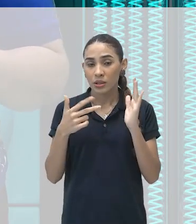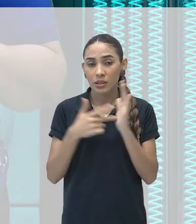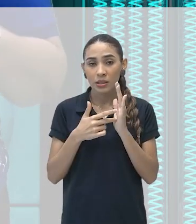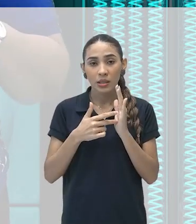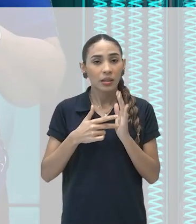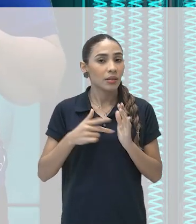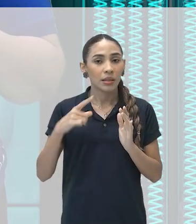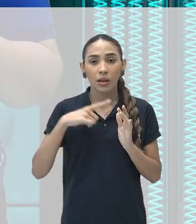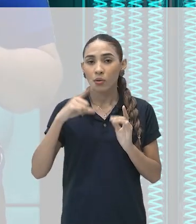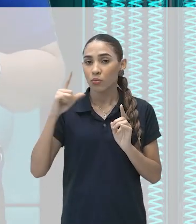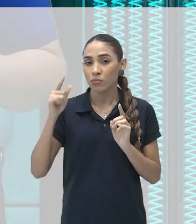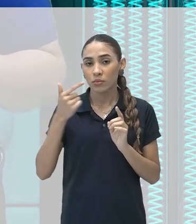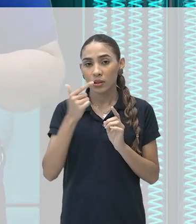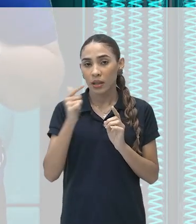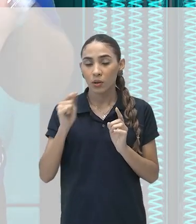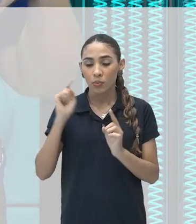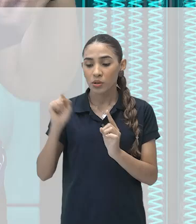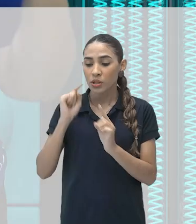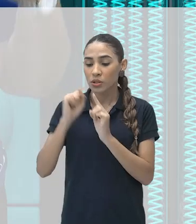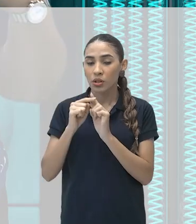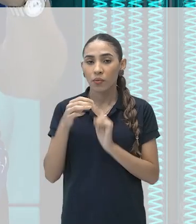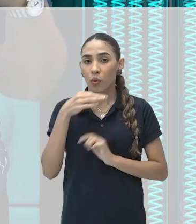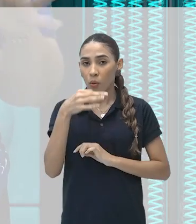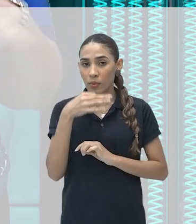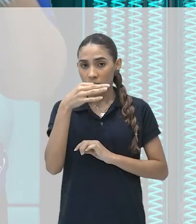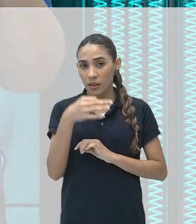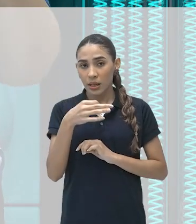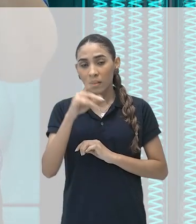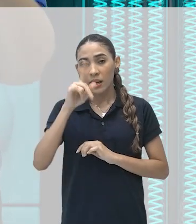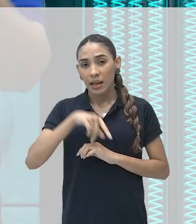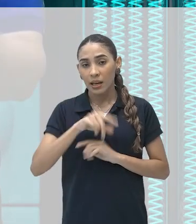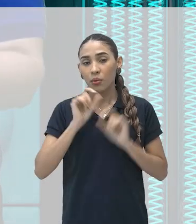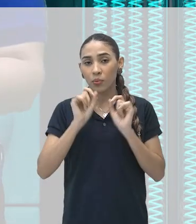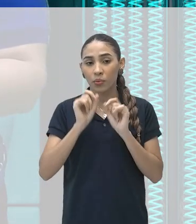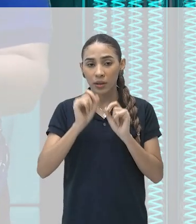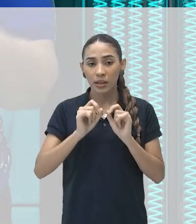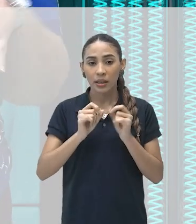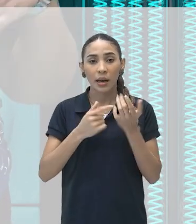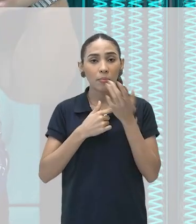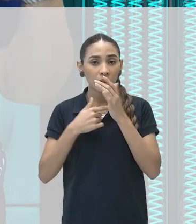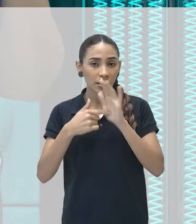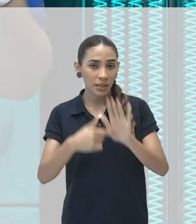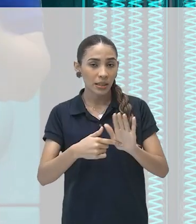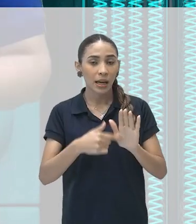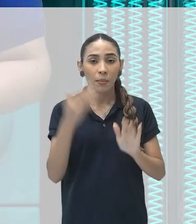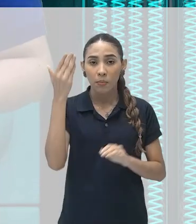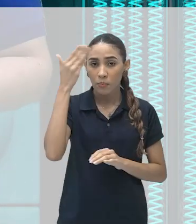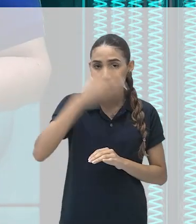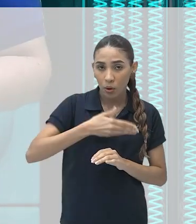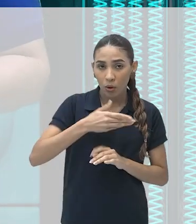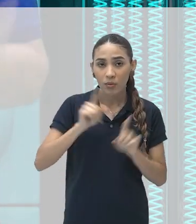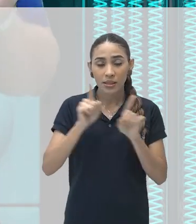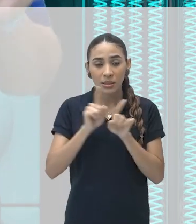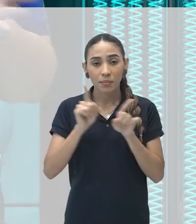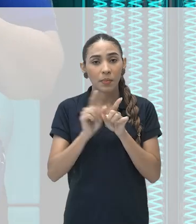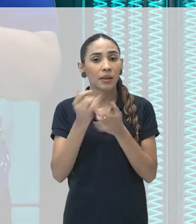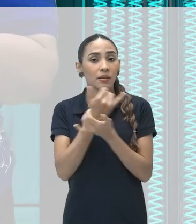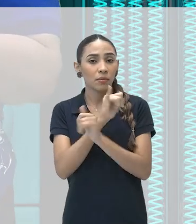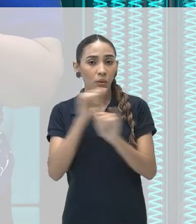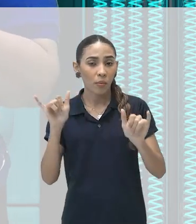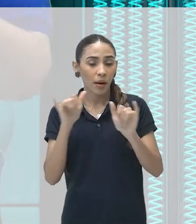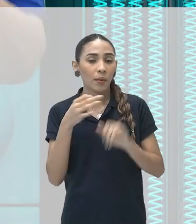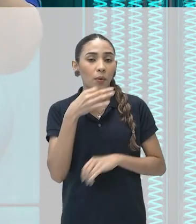foi feito para emissão de opinião. Ele é feito para trazer fatos e informar sobre eles.